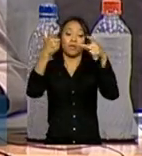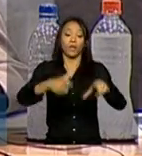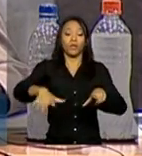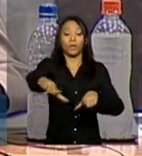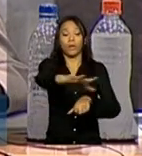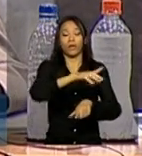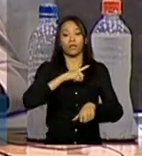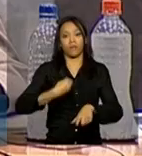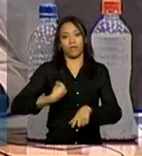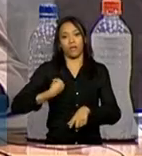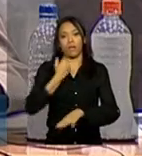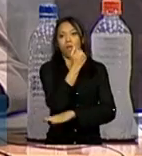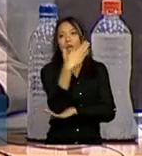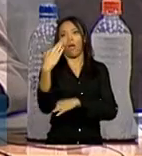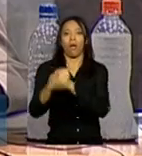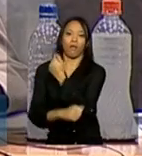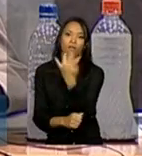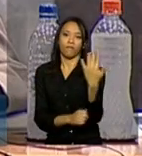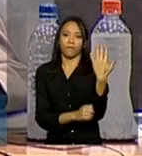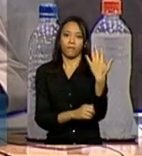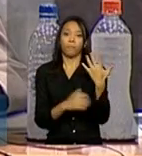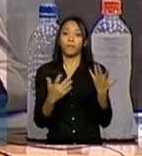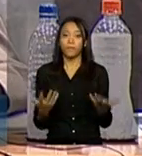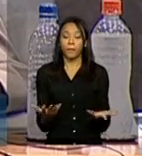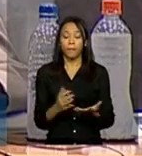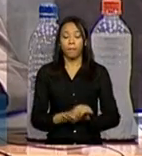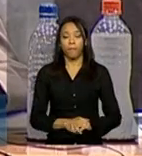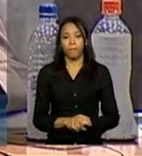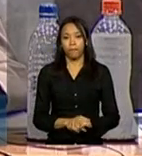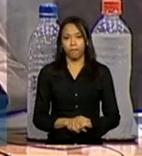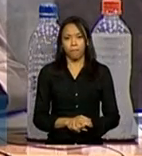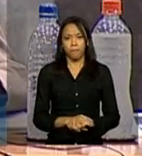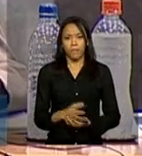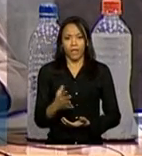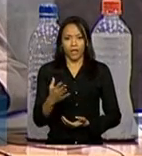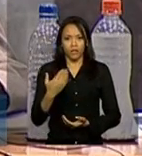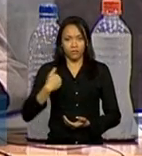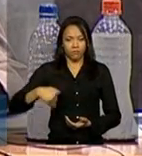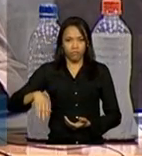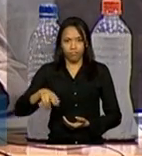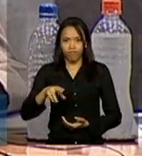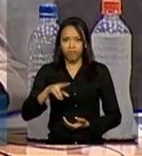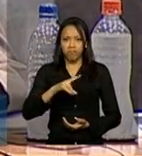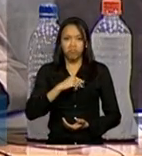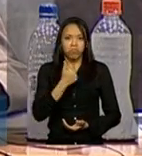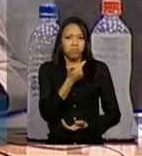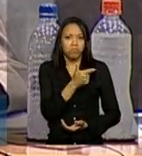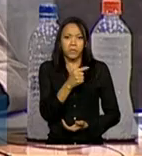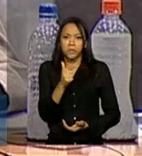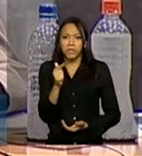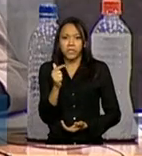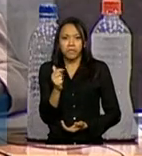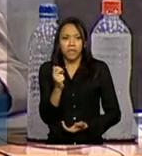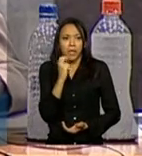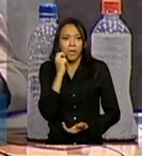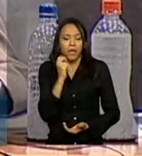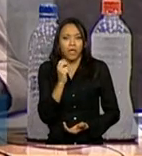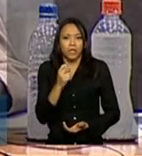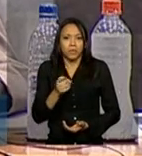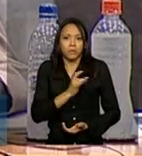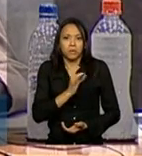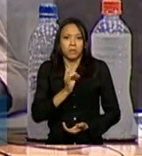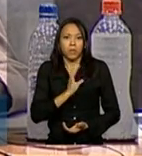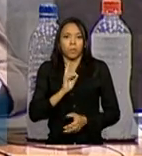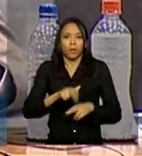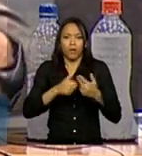privada, o capital, não tem se amedrontado com isso, não tem se intimidado com esses atrasos, que não são de